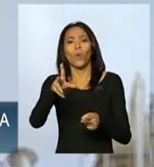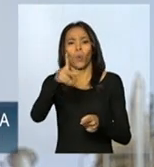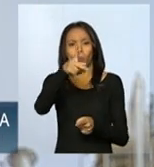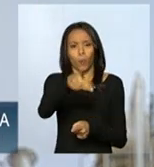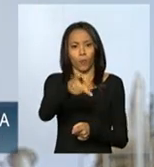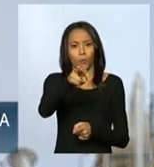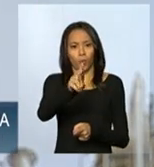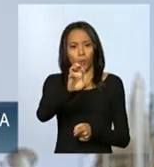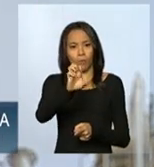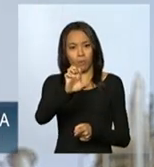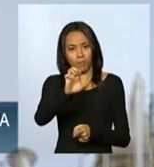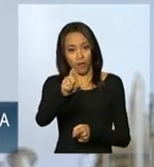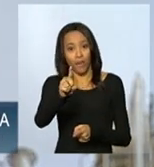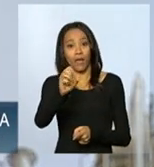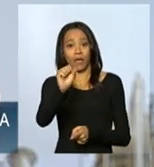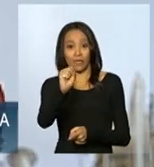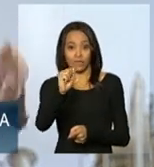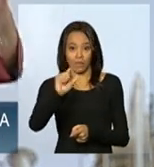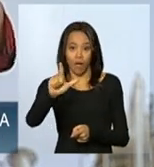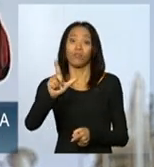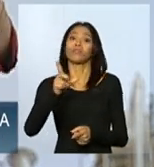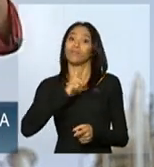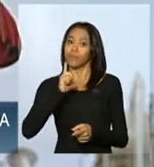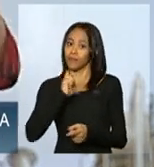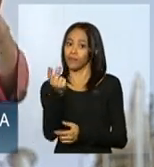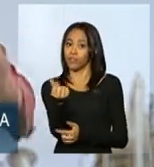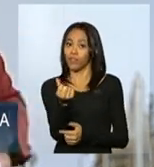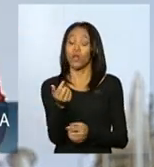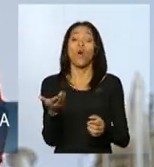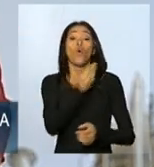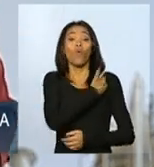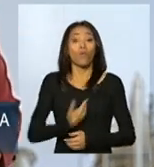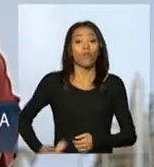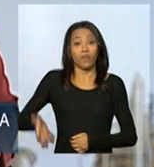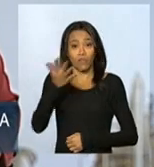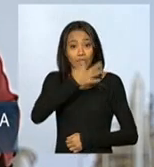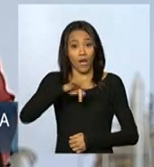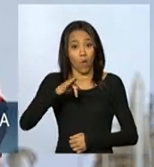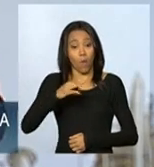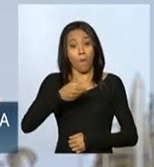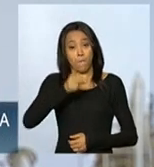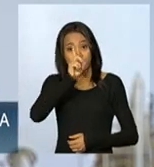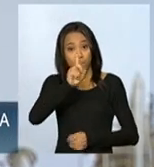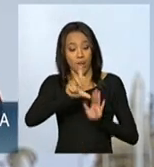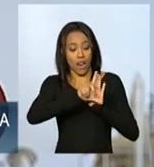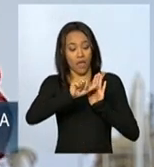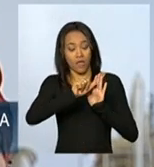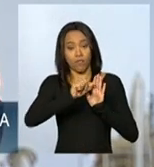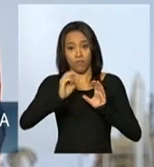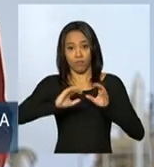tem dinheiro. O governo federal mandou uma lei para o Congresso, dizendo o seguinte: